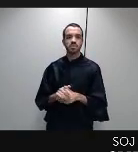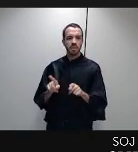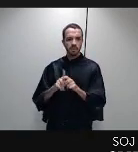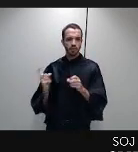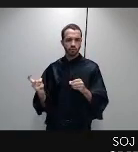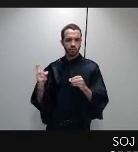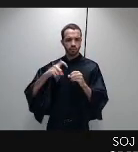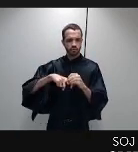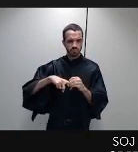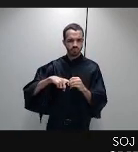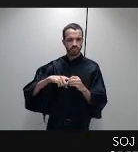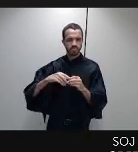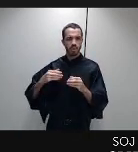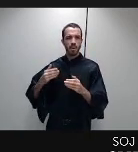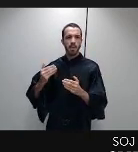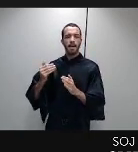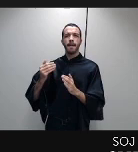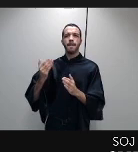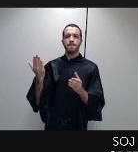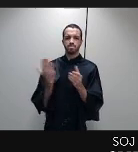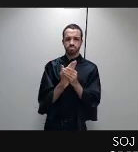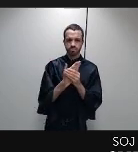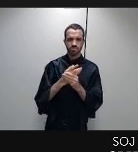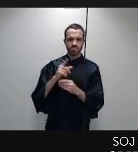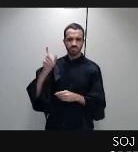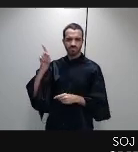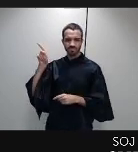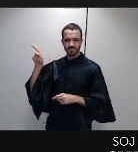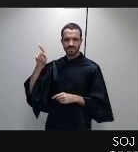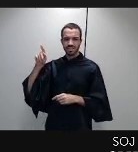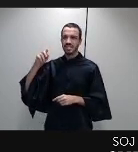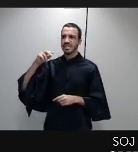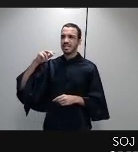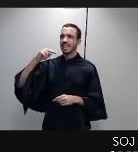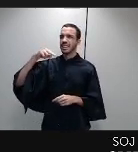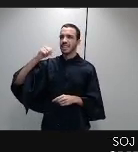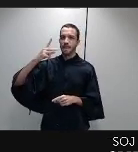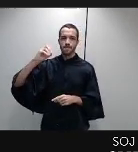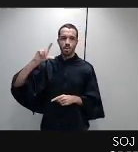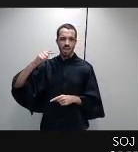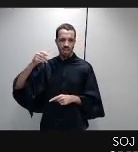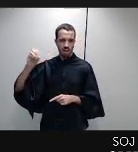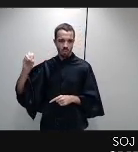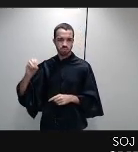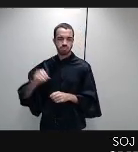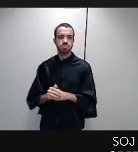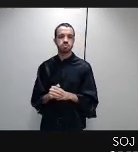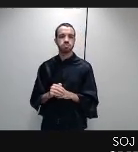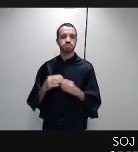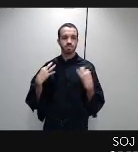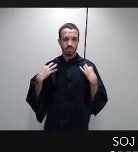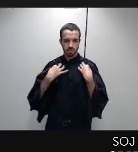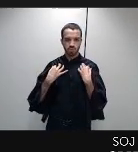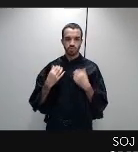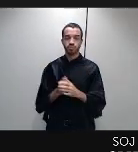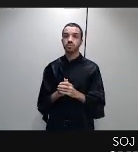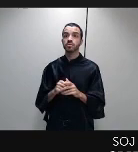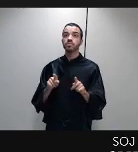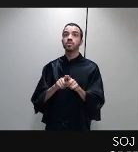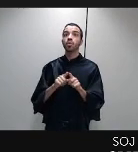ministro Napoleão Ele tem seis agravo no recurso especial de número 1